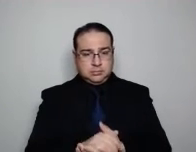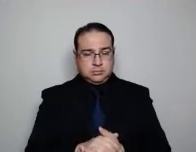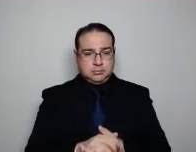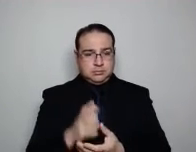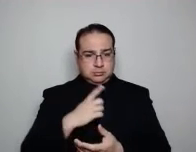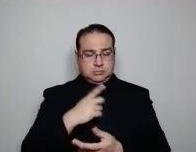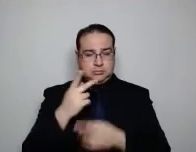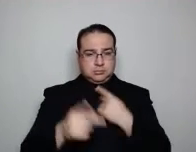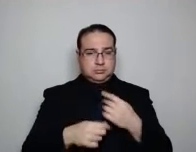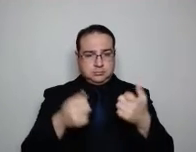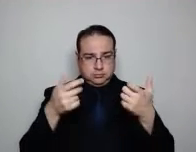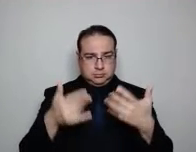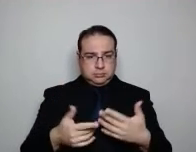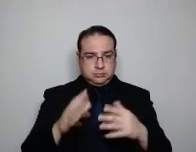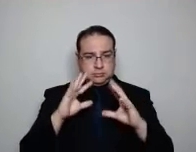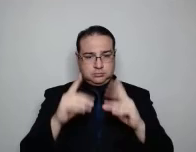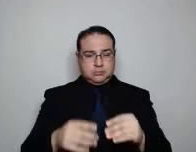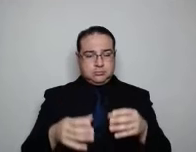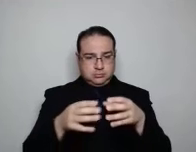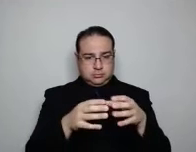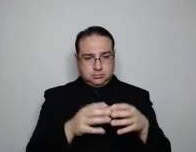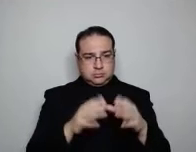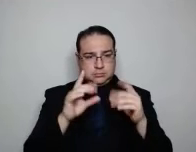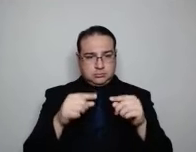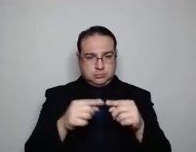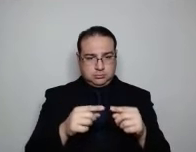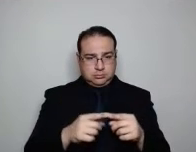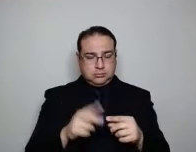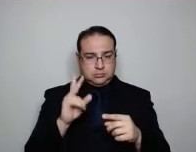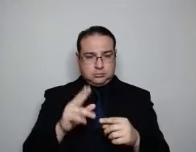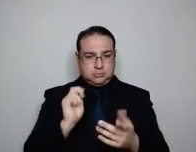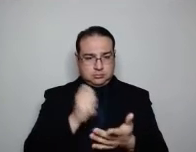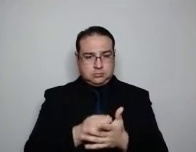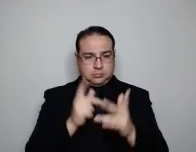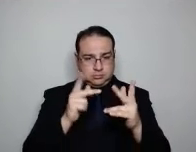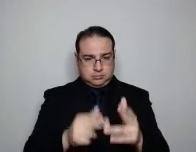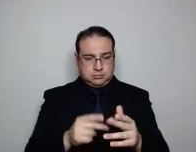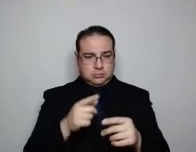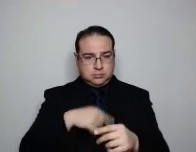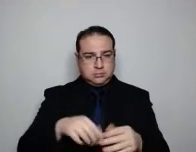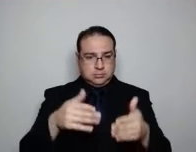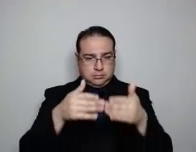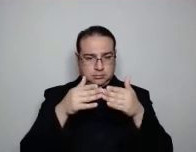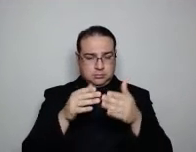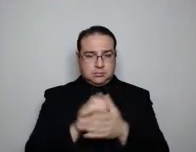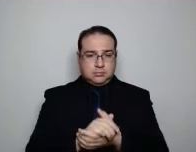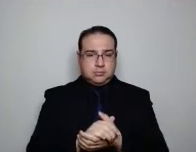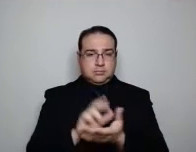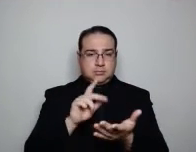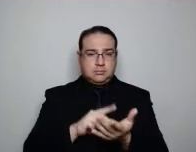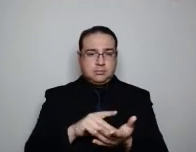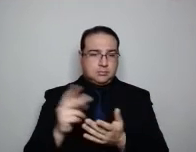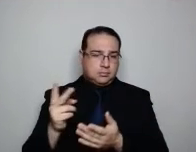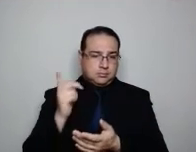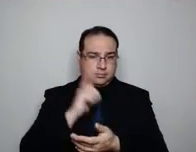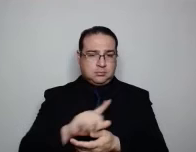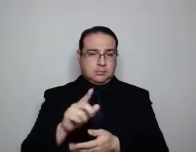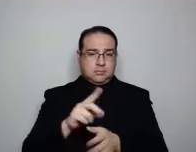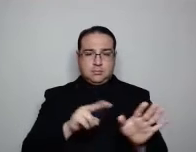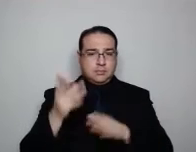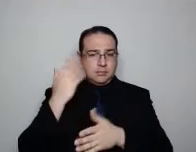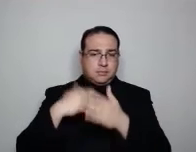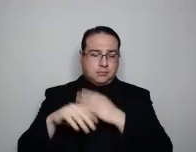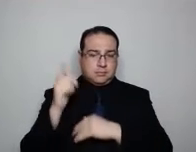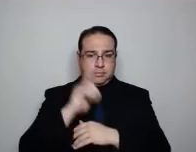que todas as clínicas recebem o mesmo valor. Então a gente pede, realmente, isso foi uma vitória muito grande. Semana passada a gente comemorou